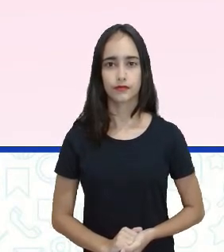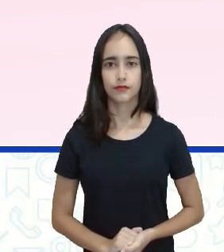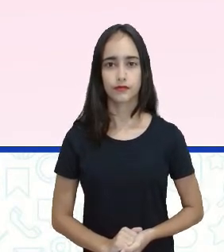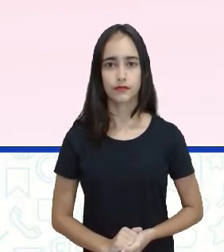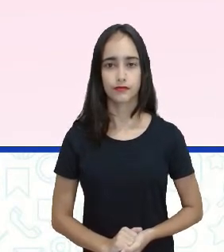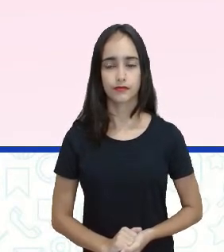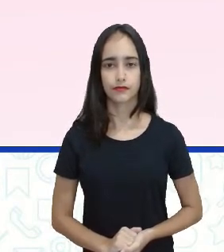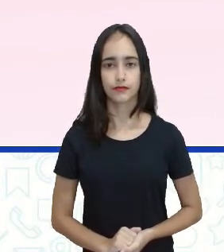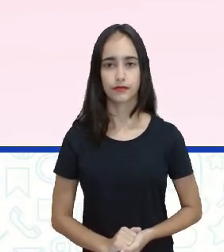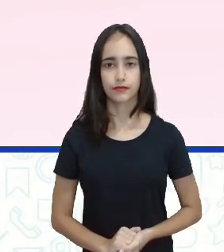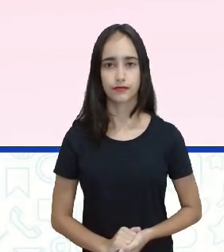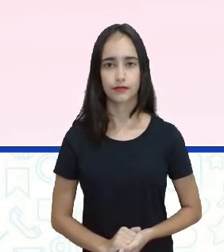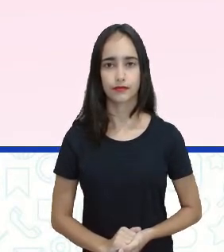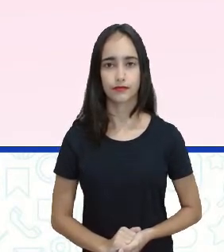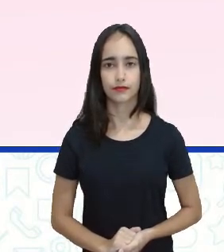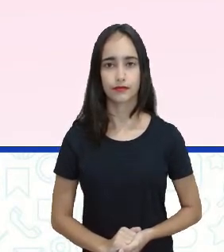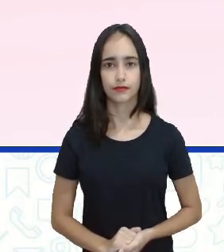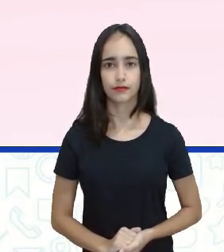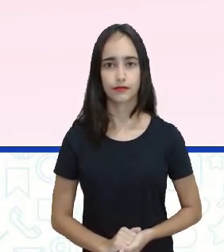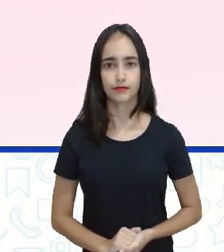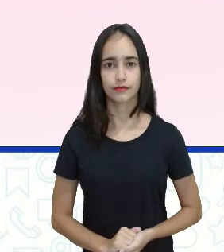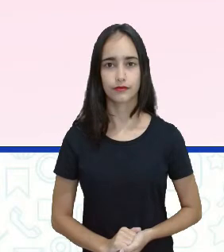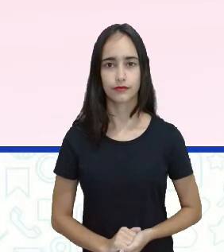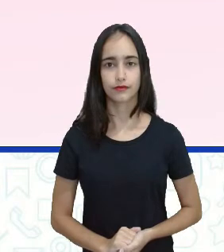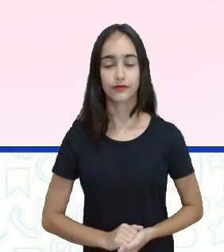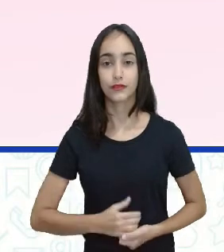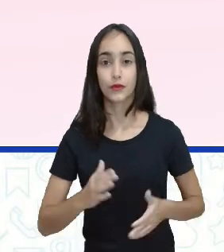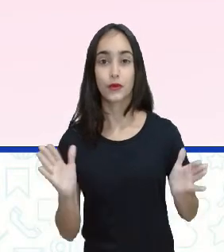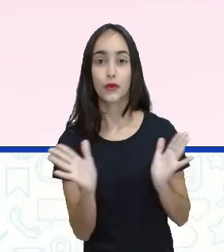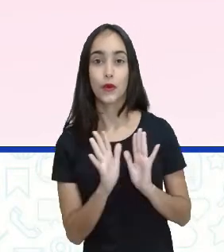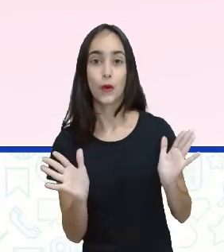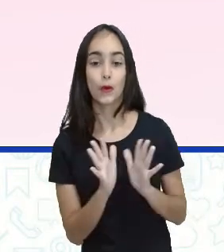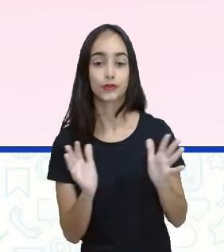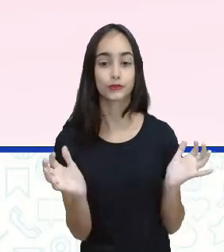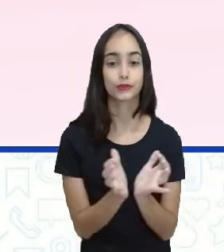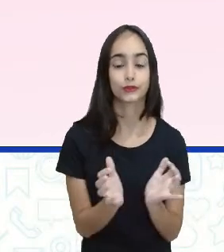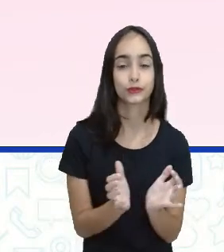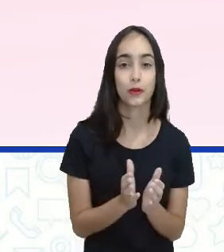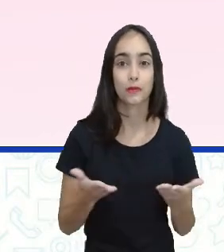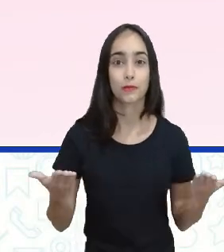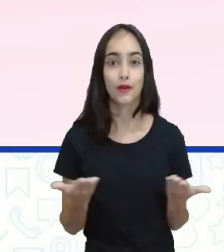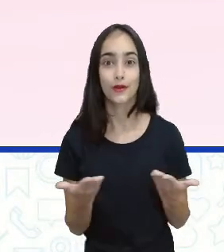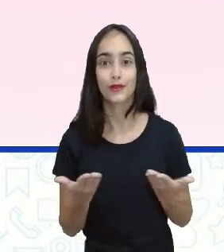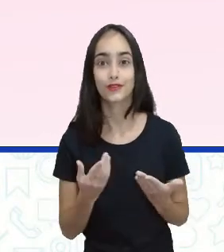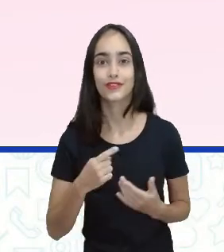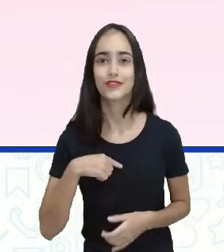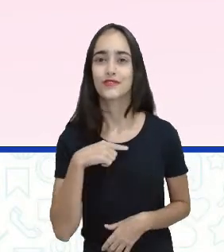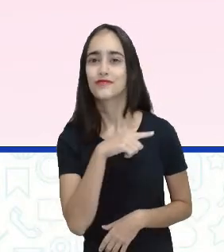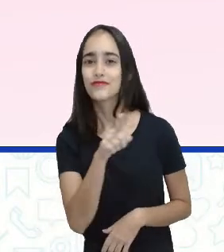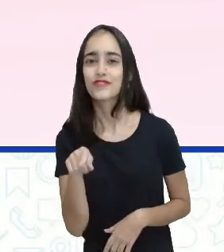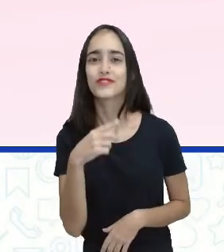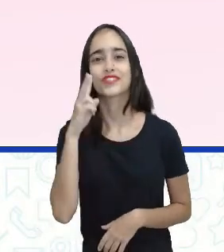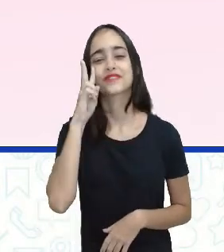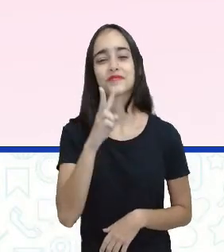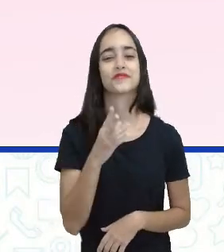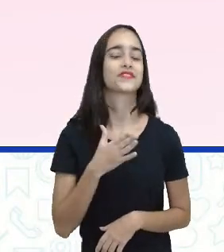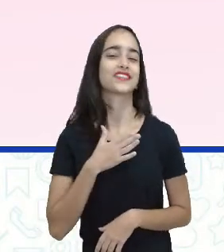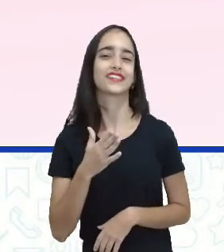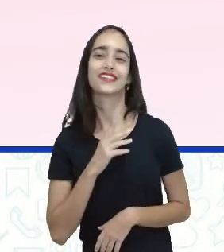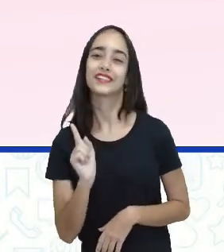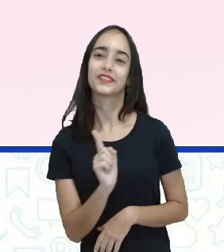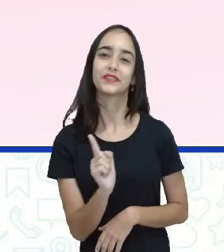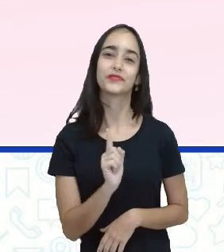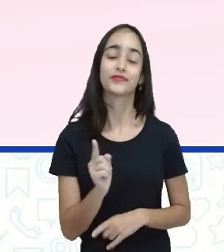Bom dia. Oi, turma. Veja, hoje quem está aqui, vocês não estão me vendo, mas eu estou aqui